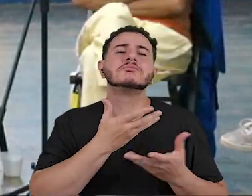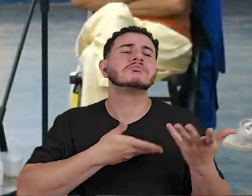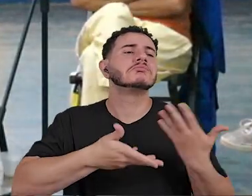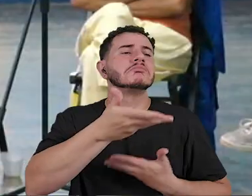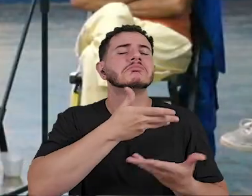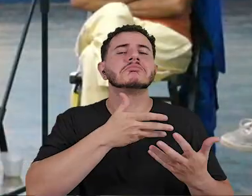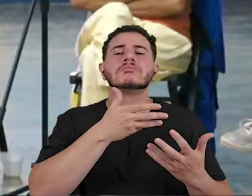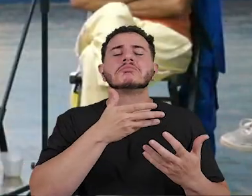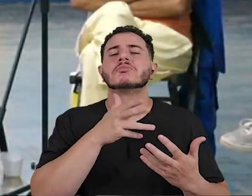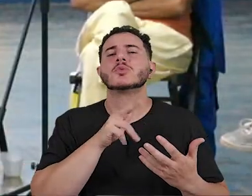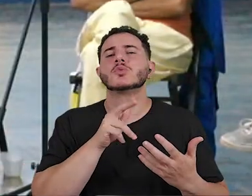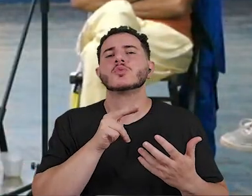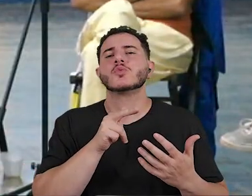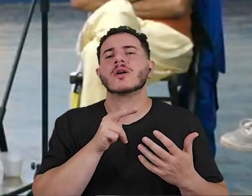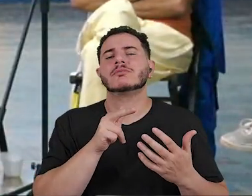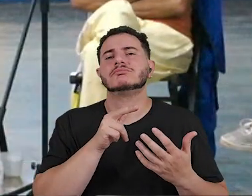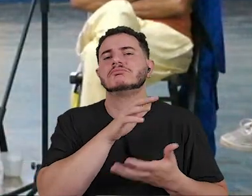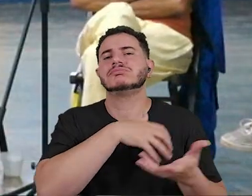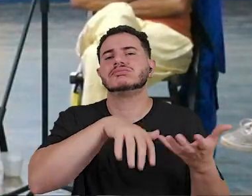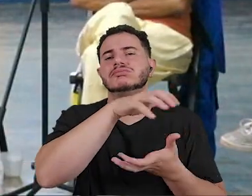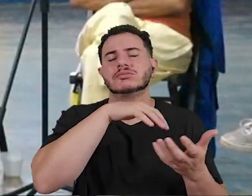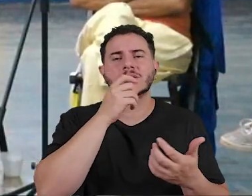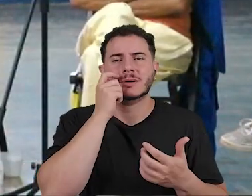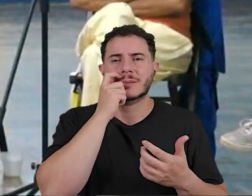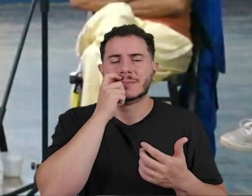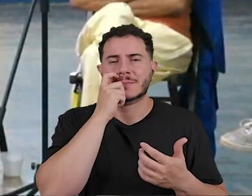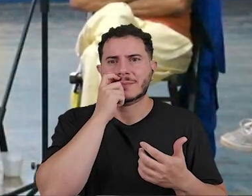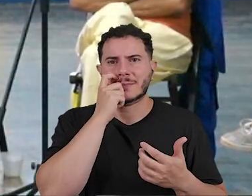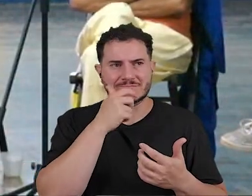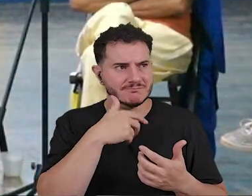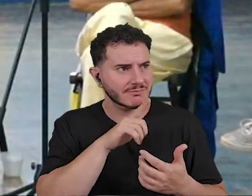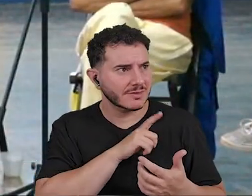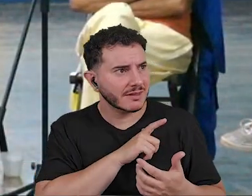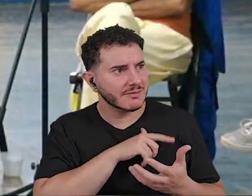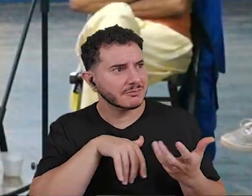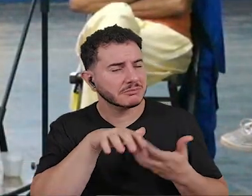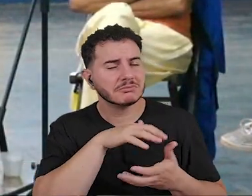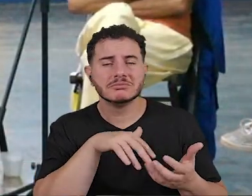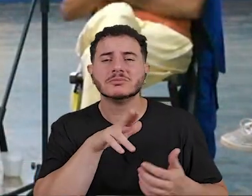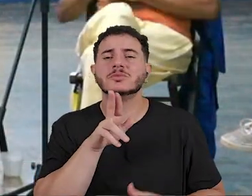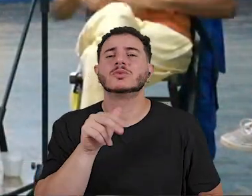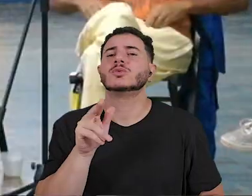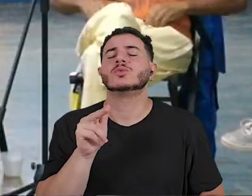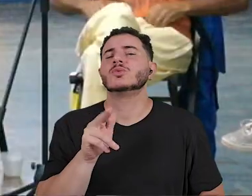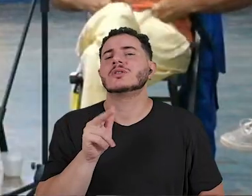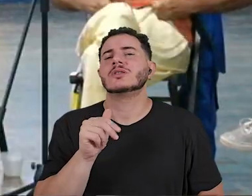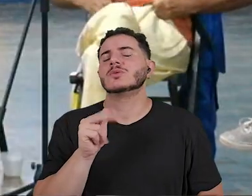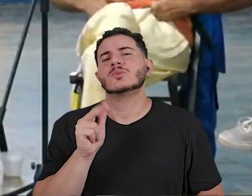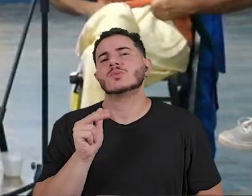Houve? Nunca haverá. Você queria botar fogo na vela?